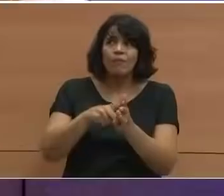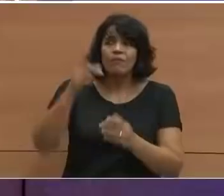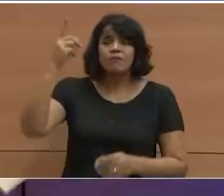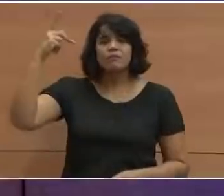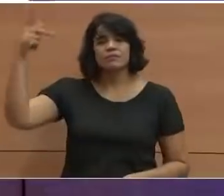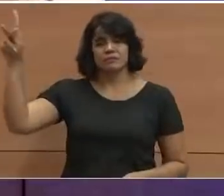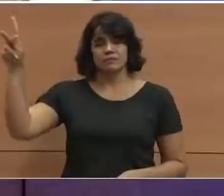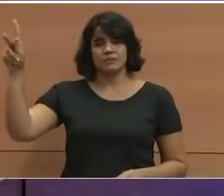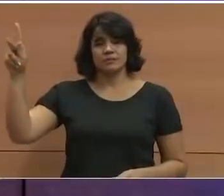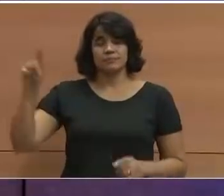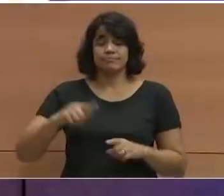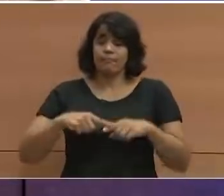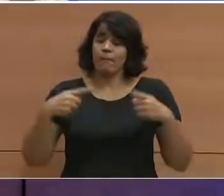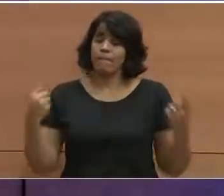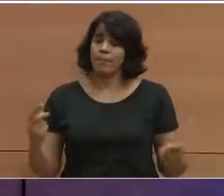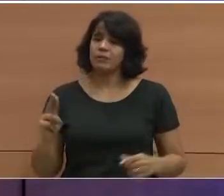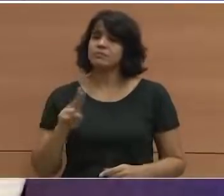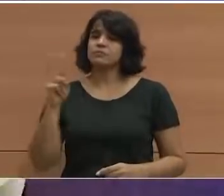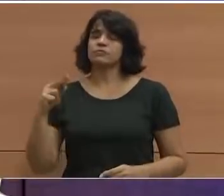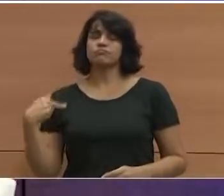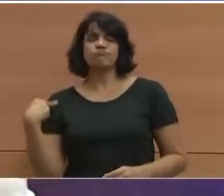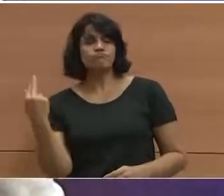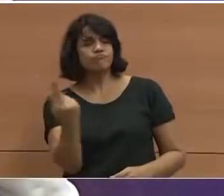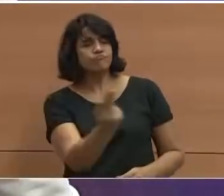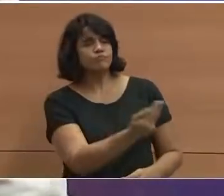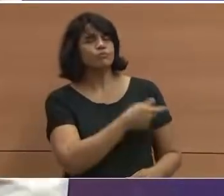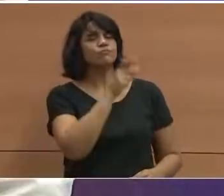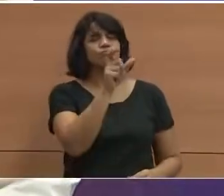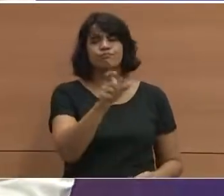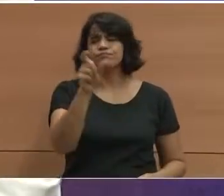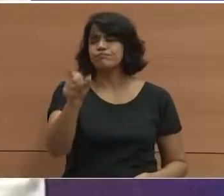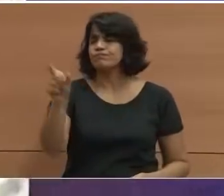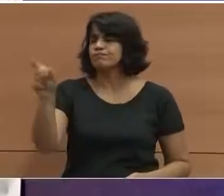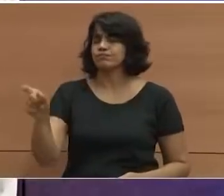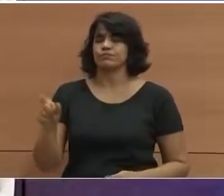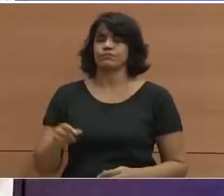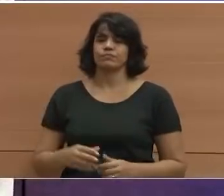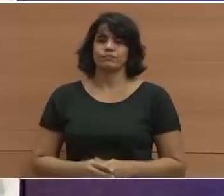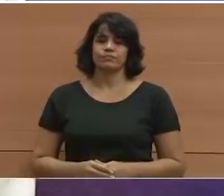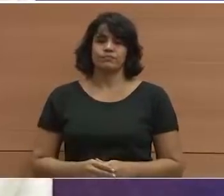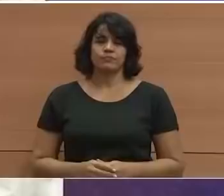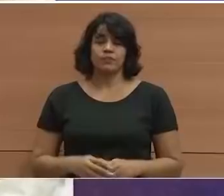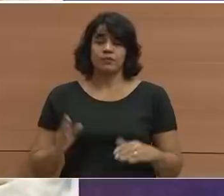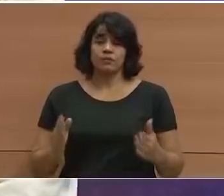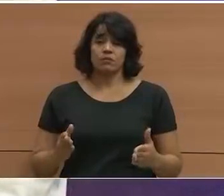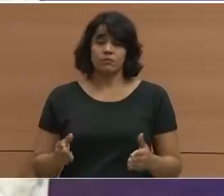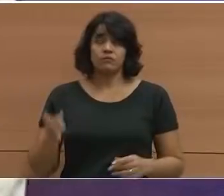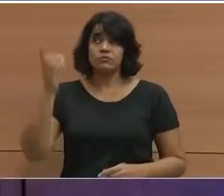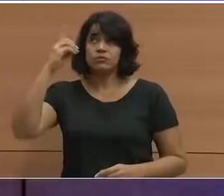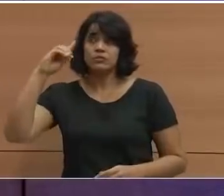confirma? Sinais, prodígios e como é que é? E milagres,